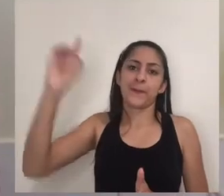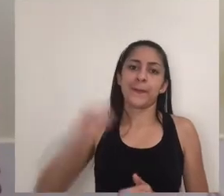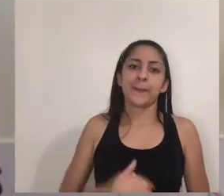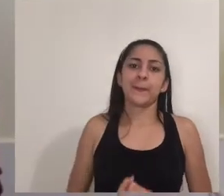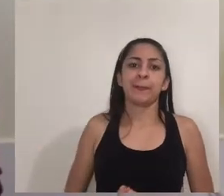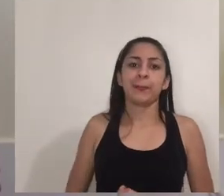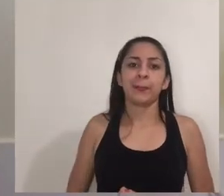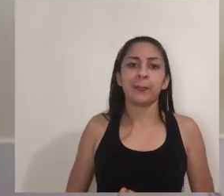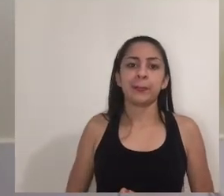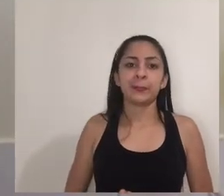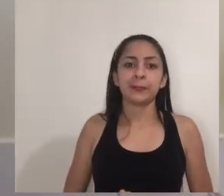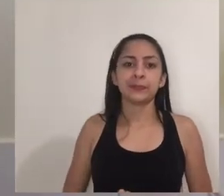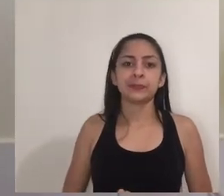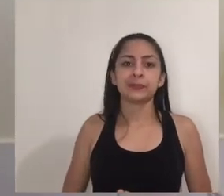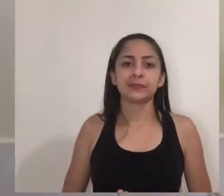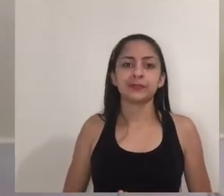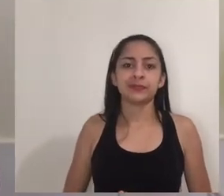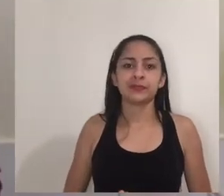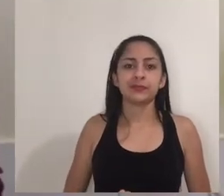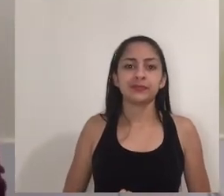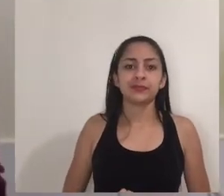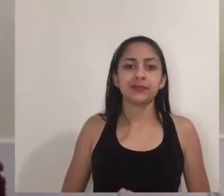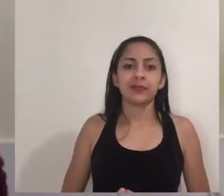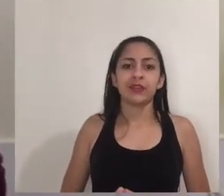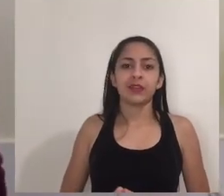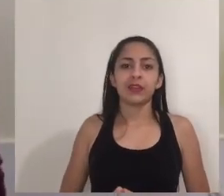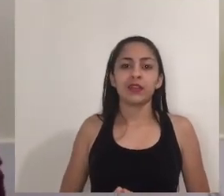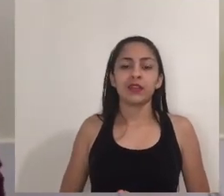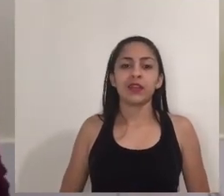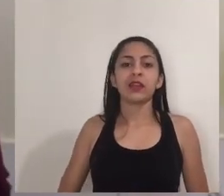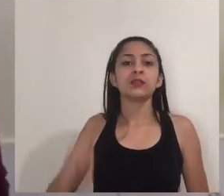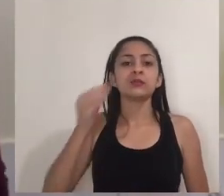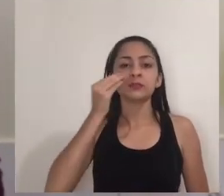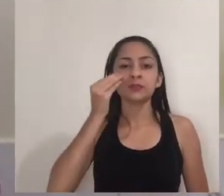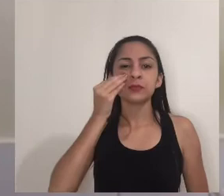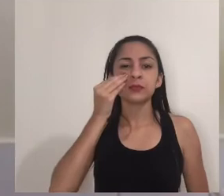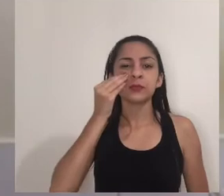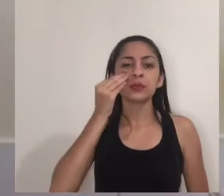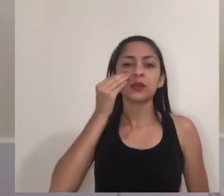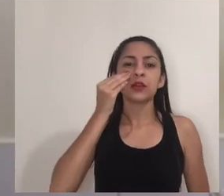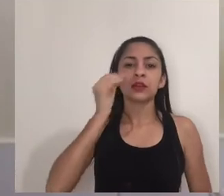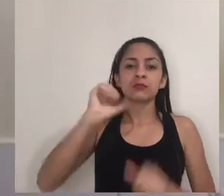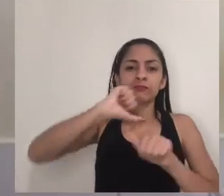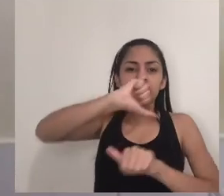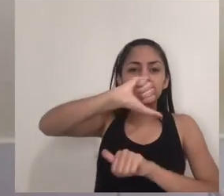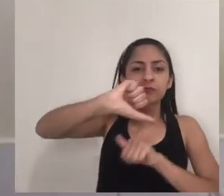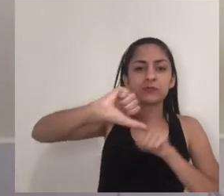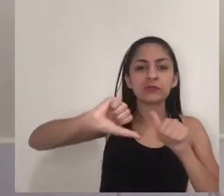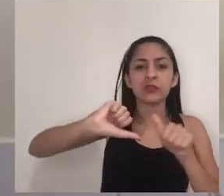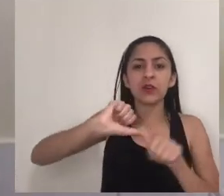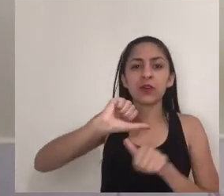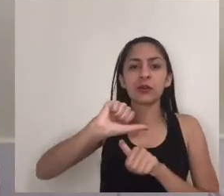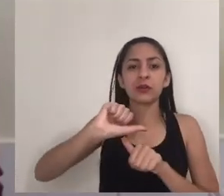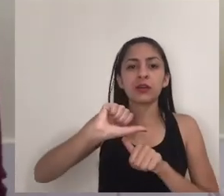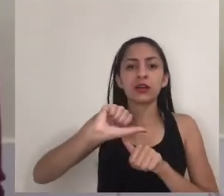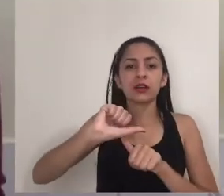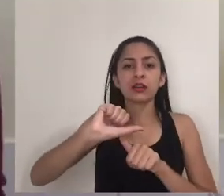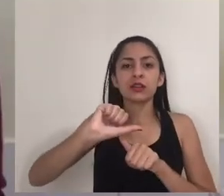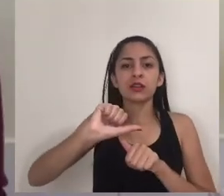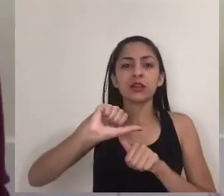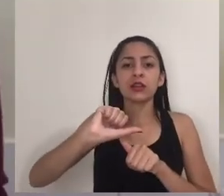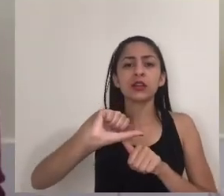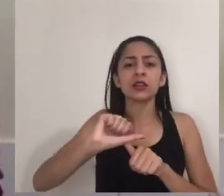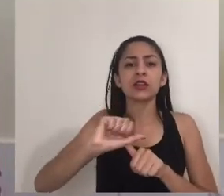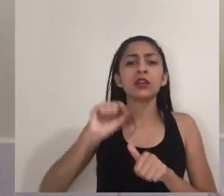nossa vida. E como consequência, a experiência, ela também produz esperança, como diz o versículo